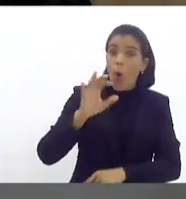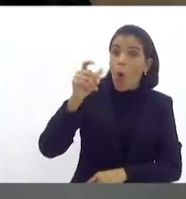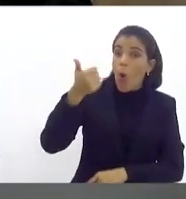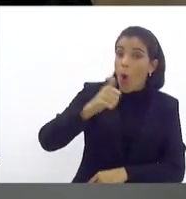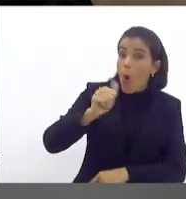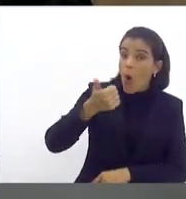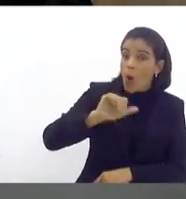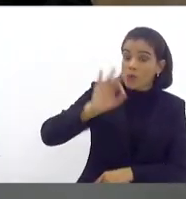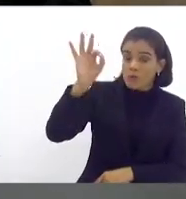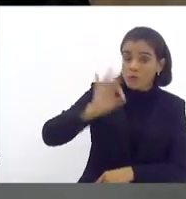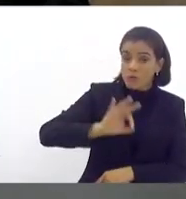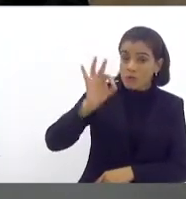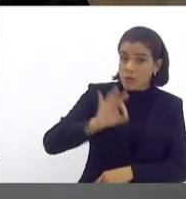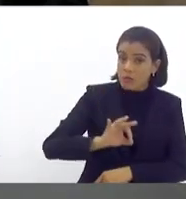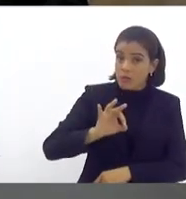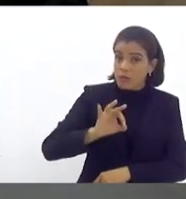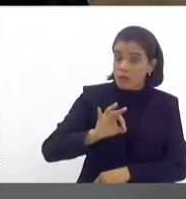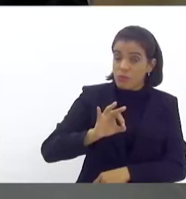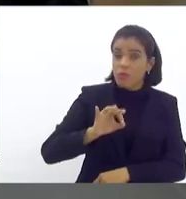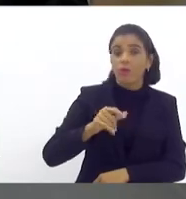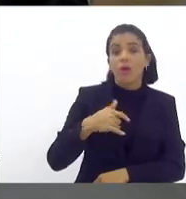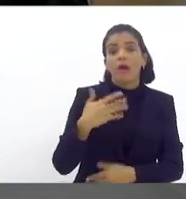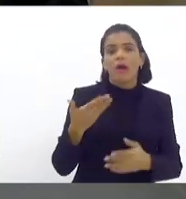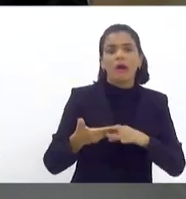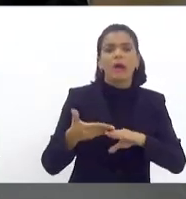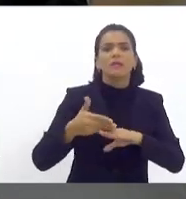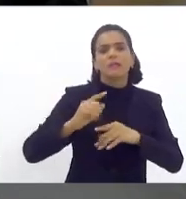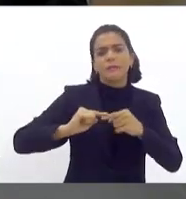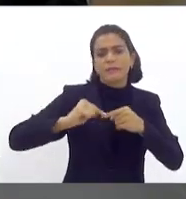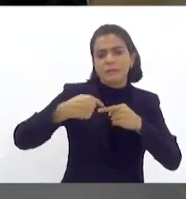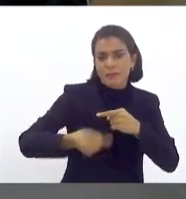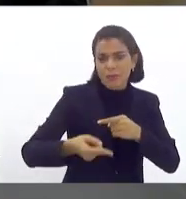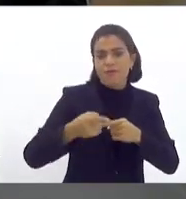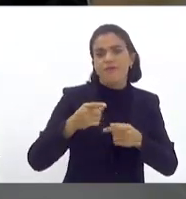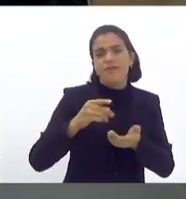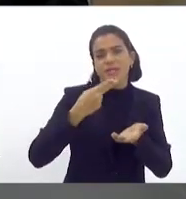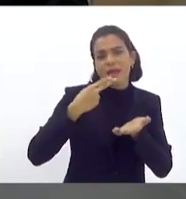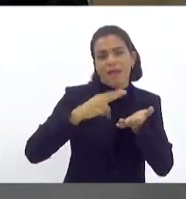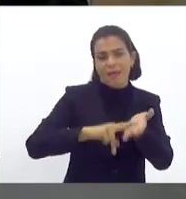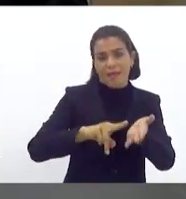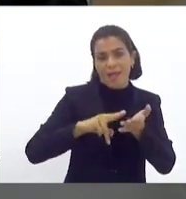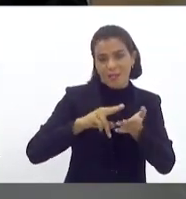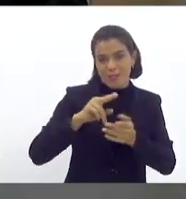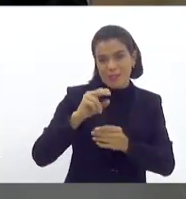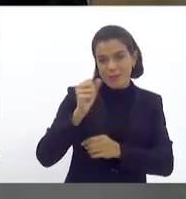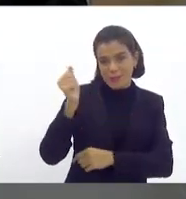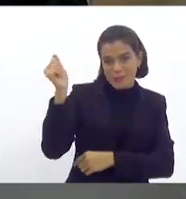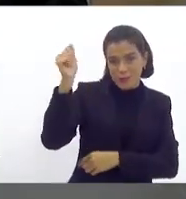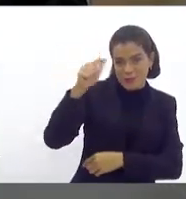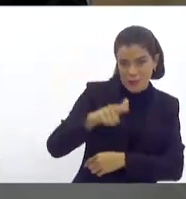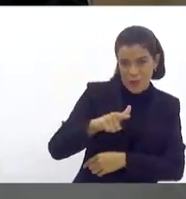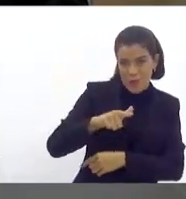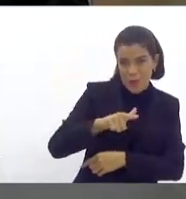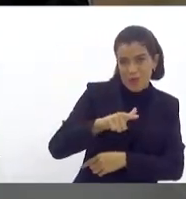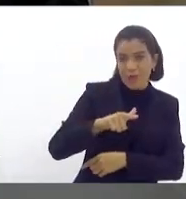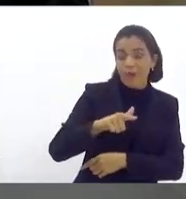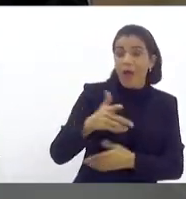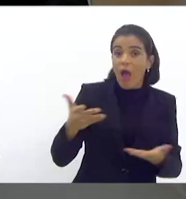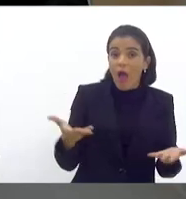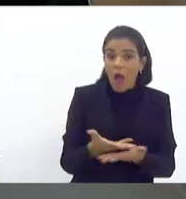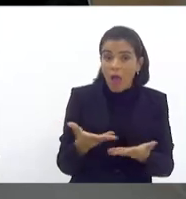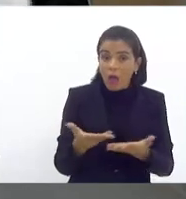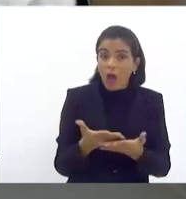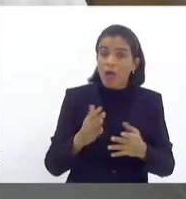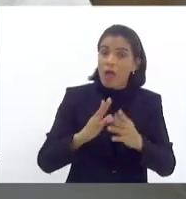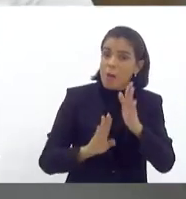da matriz. Posteriormente, a gente fez a Carta do Sol, que é mais complicada a energia solar do que a eólica. Mas agora ela